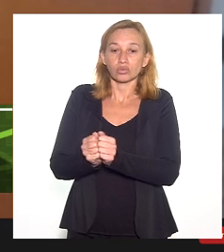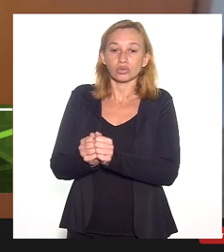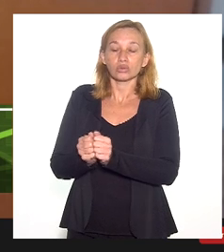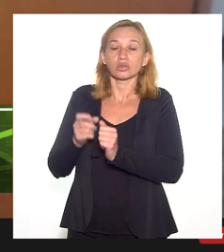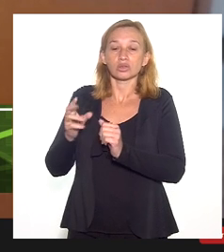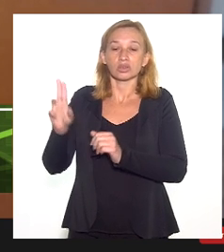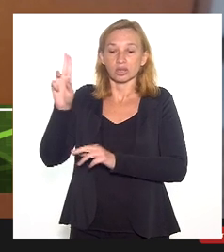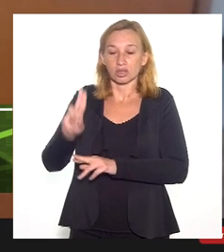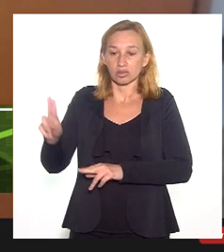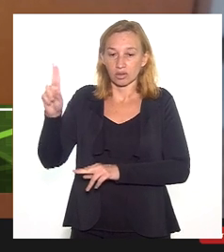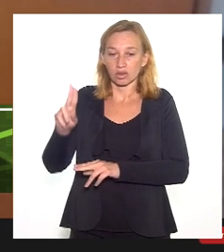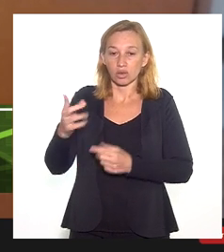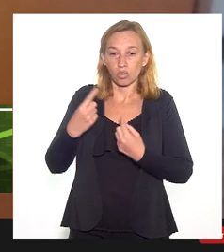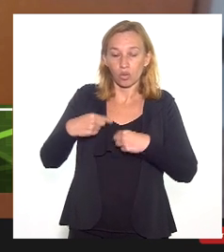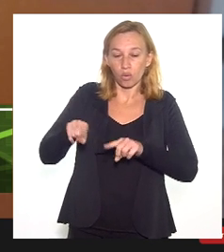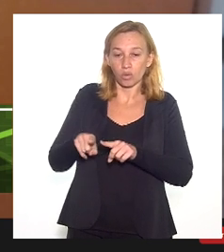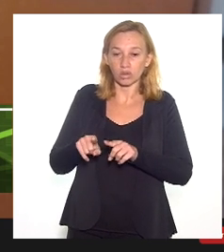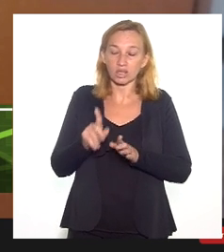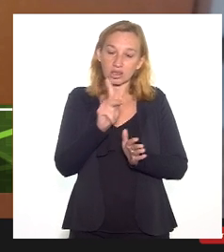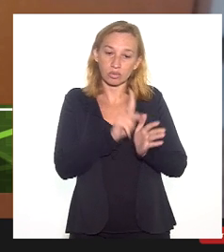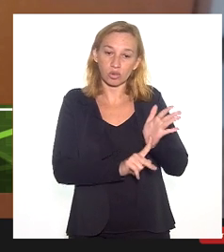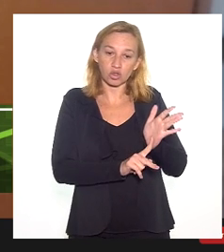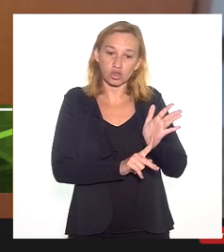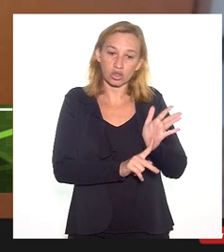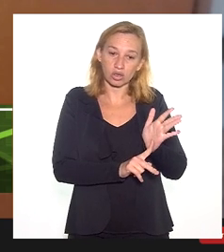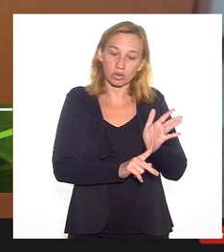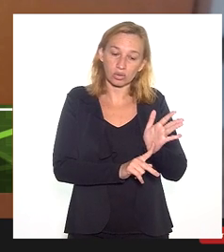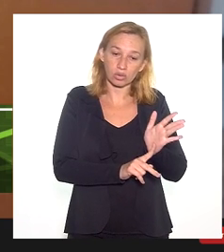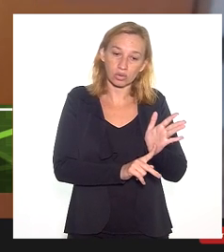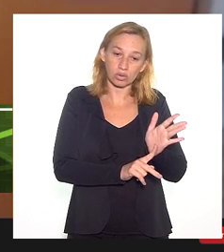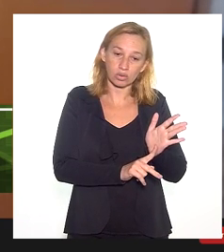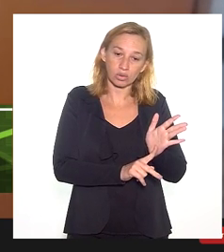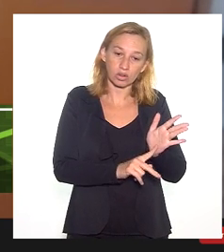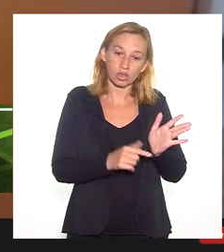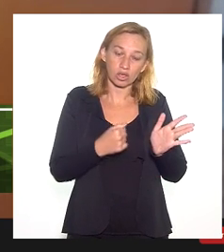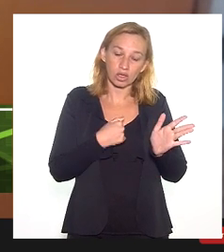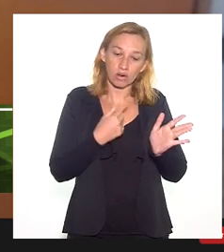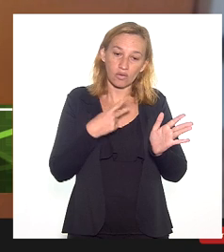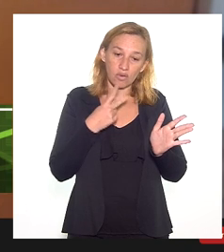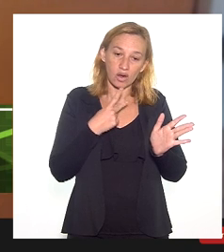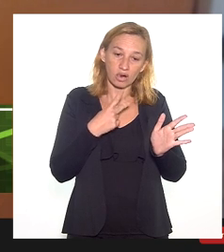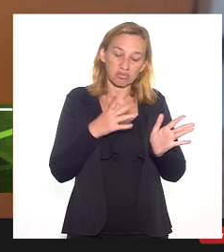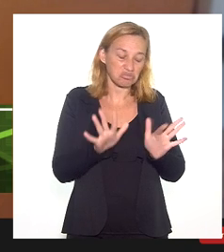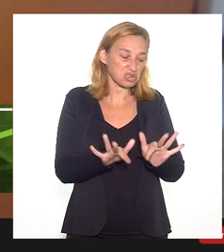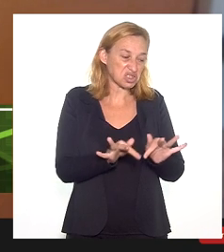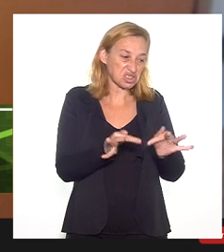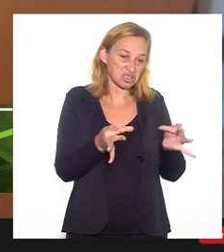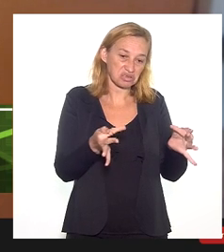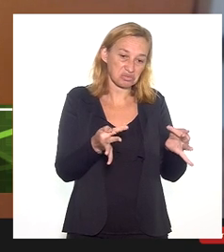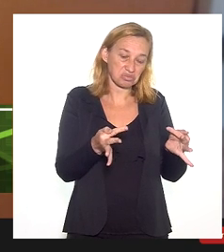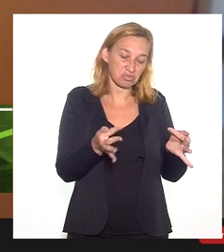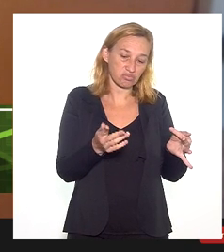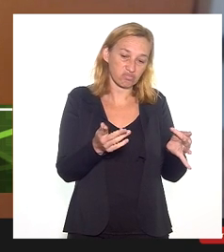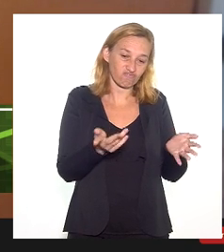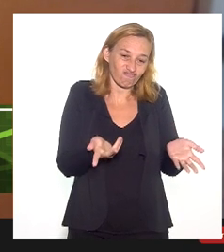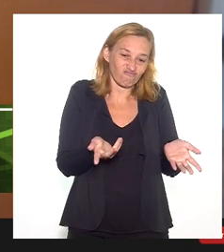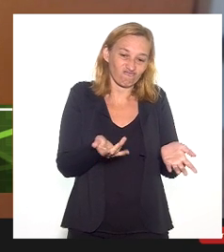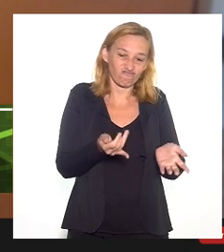contra esse projeto que eu caracterizaria como simplesmente bizarro.